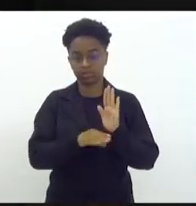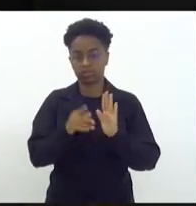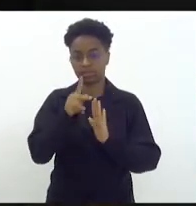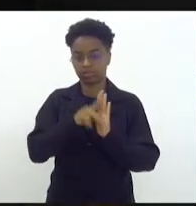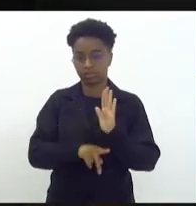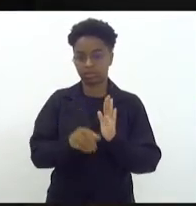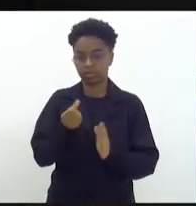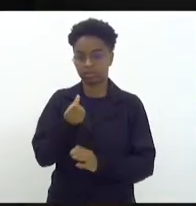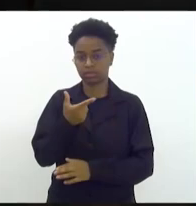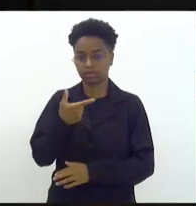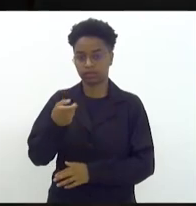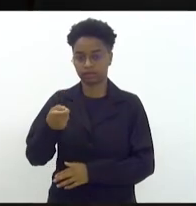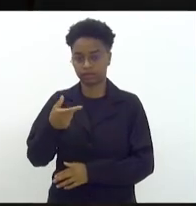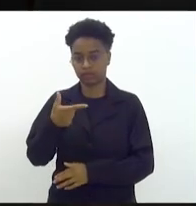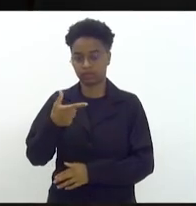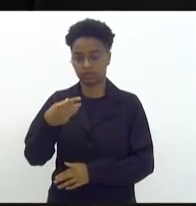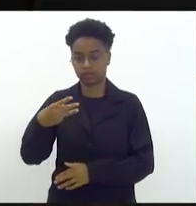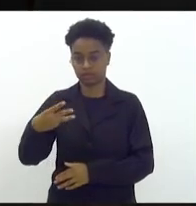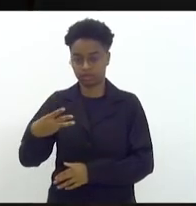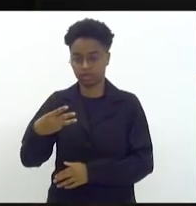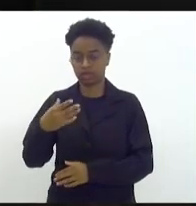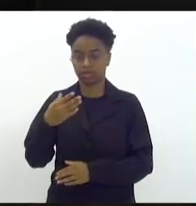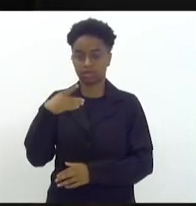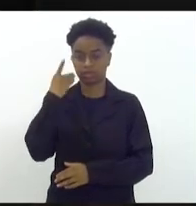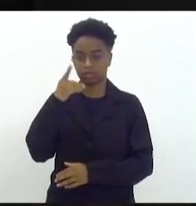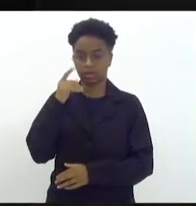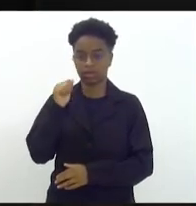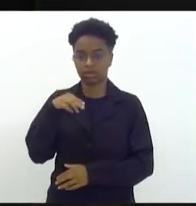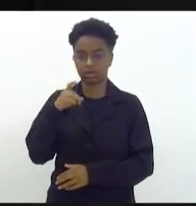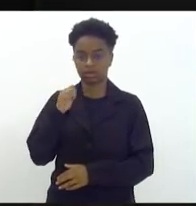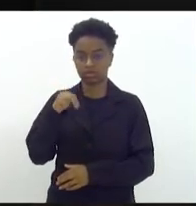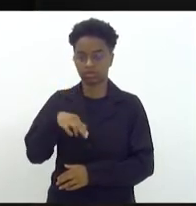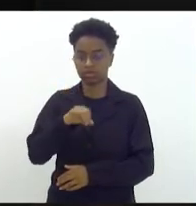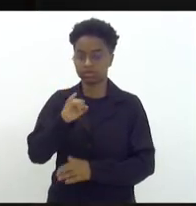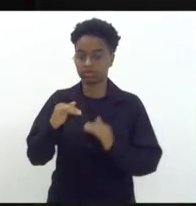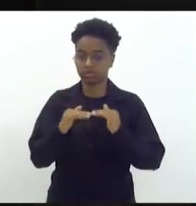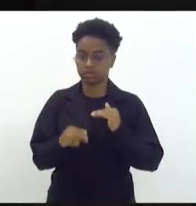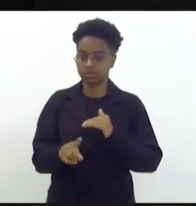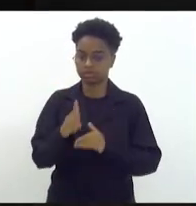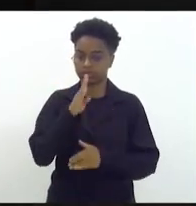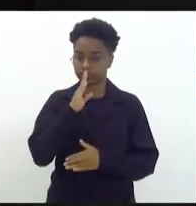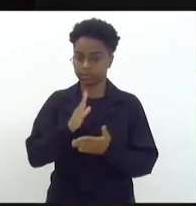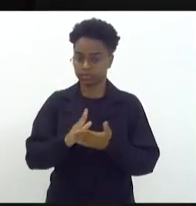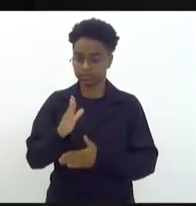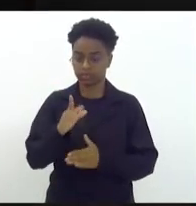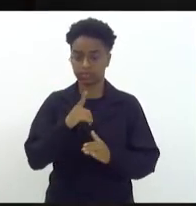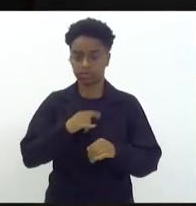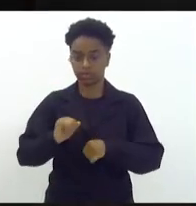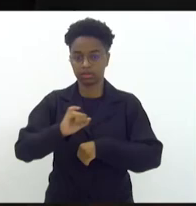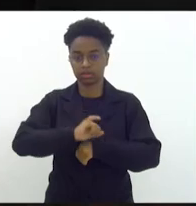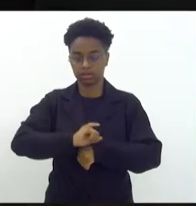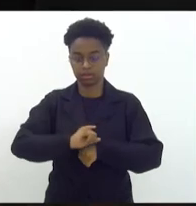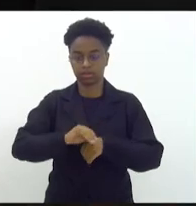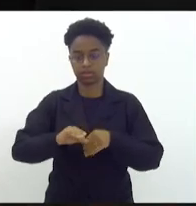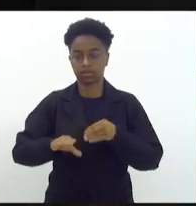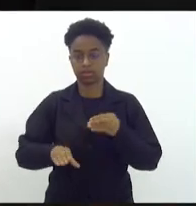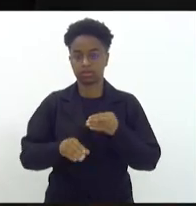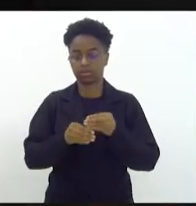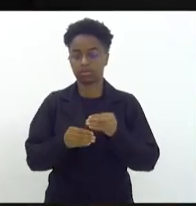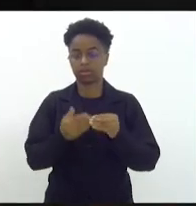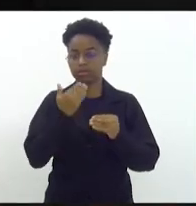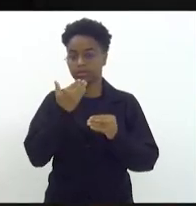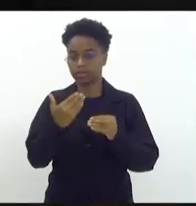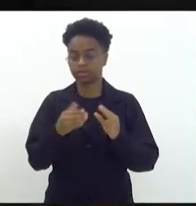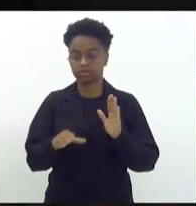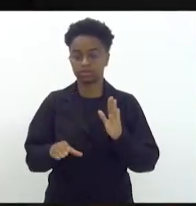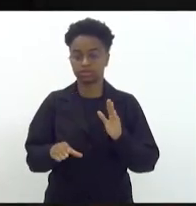-2023 do deputado Anderson Moraes. Senhores que aprovam, permaneçam como estão. Aprovado. Há sobre a mesa requerimento de